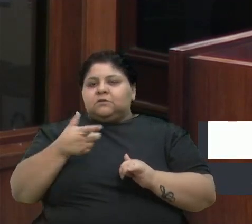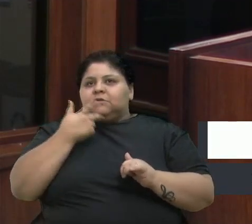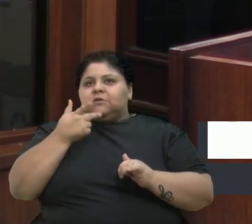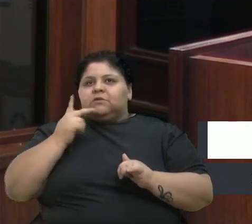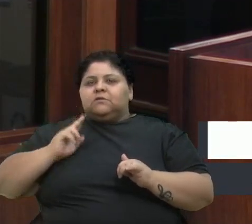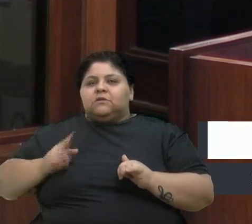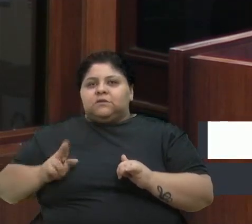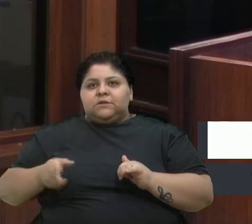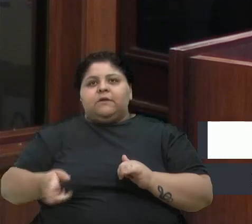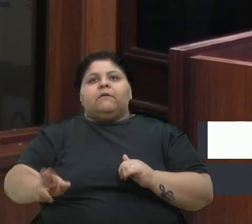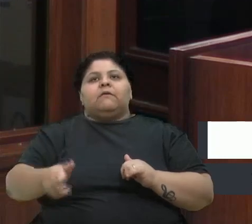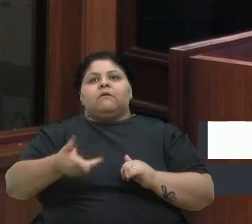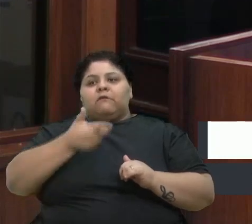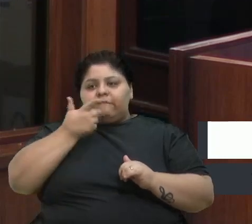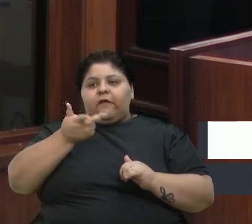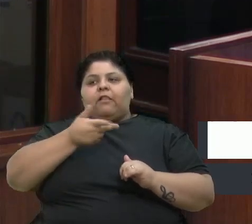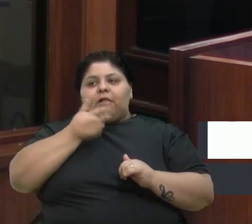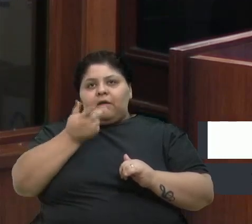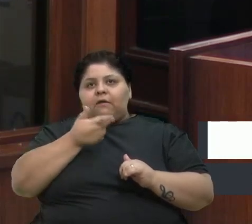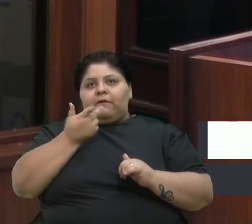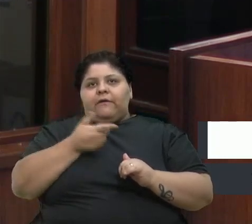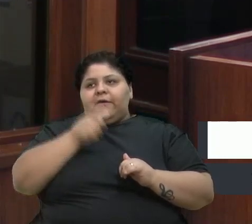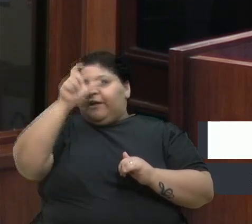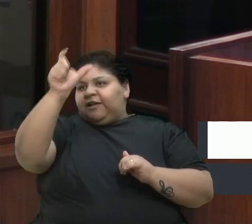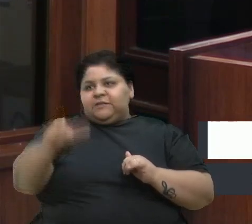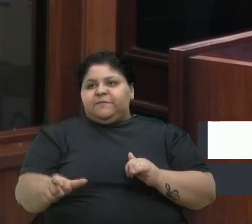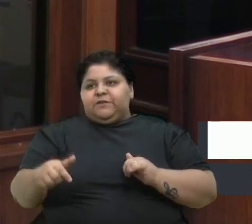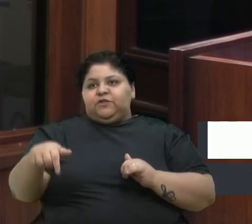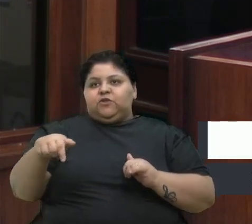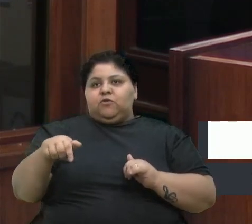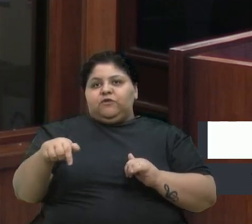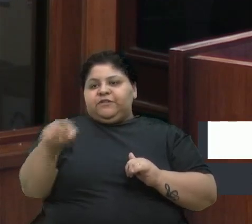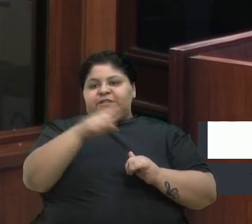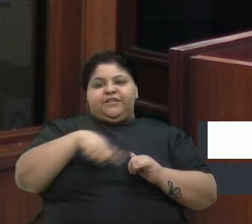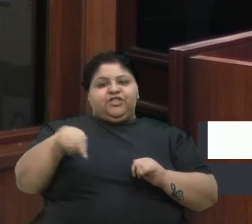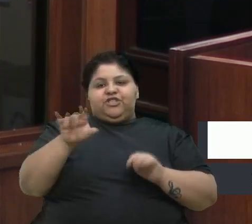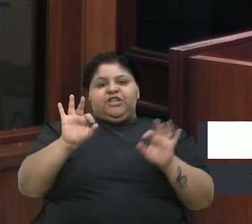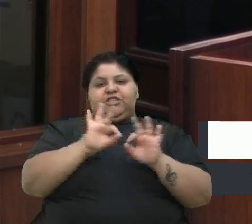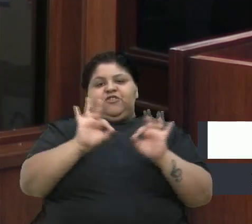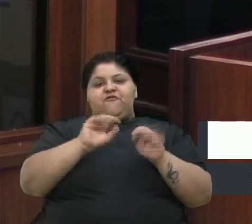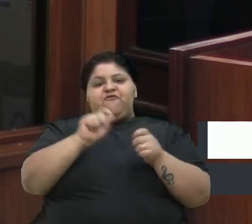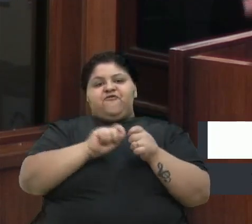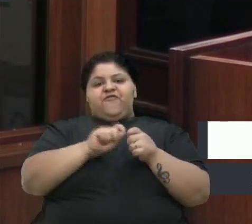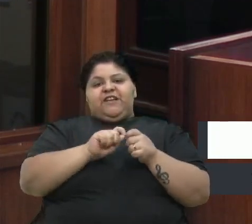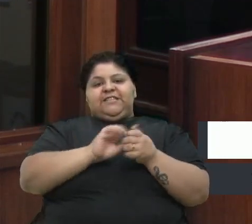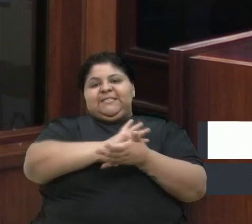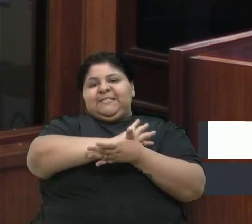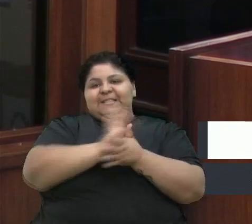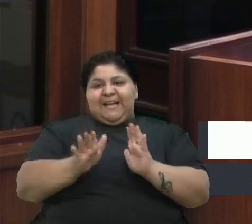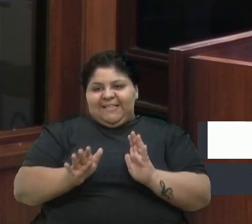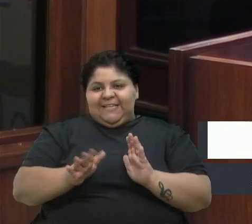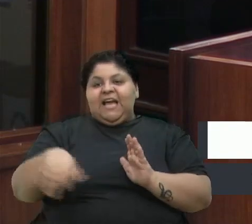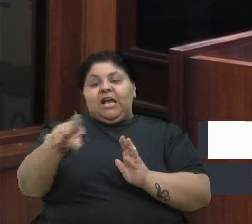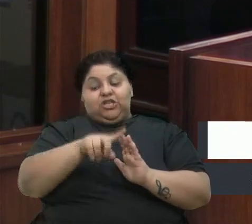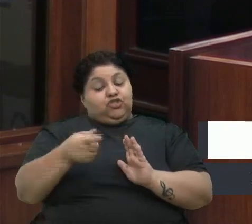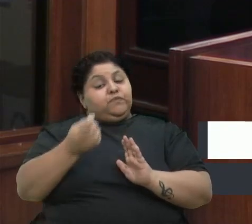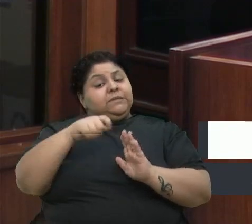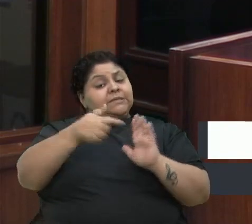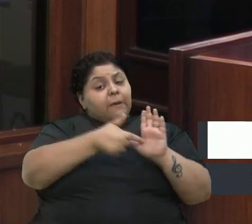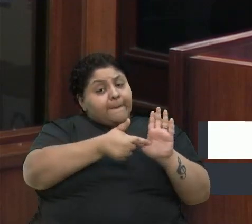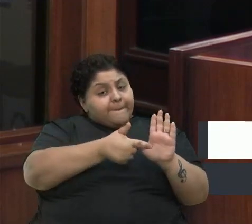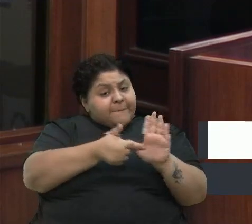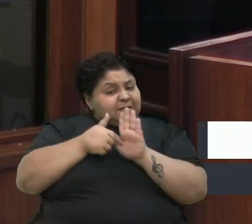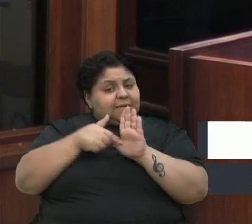bato nisso, né? Aqueles que dizem que a gente não faz nada, né, vereador Renato? A gente precisa, então, mostrar que